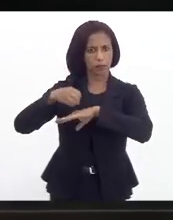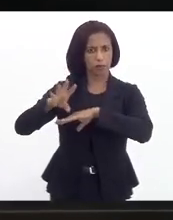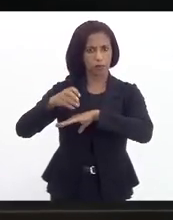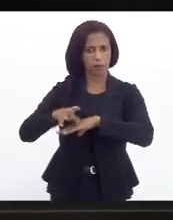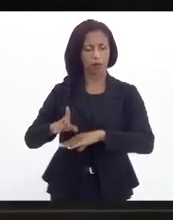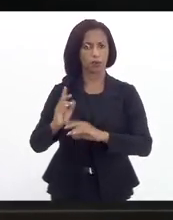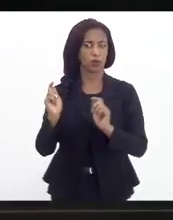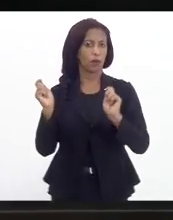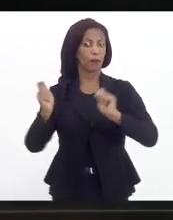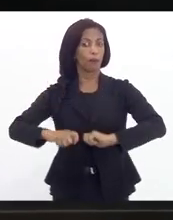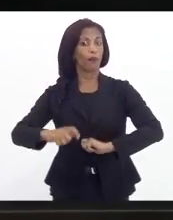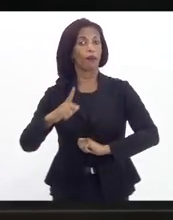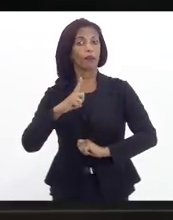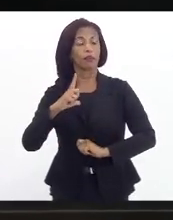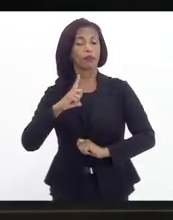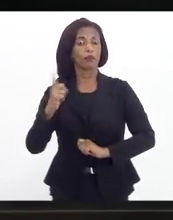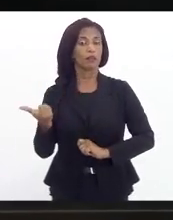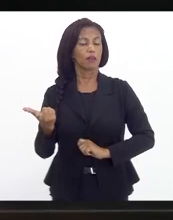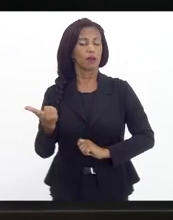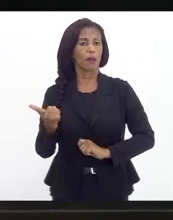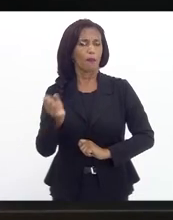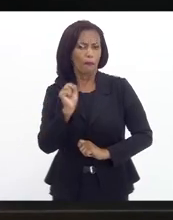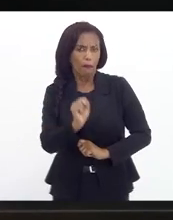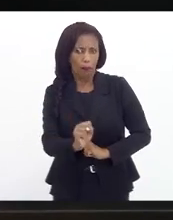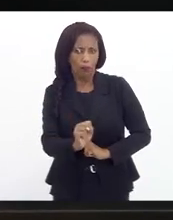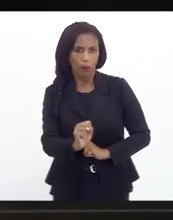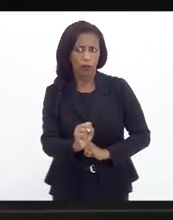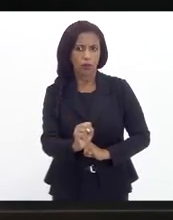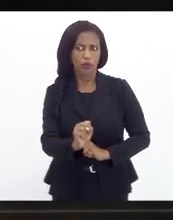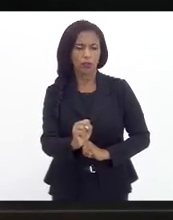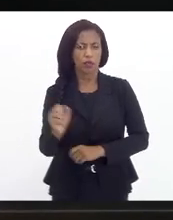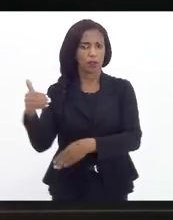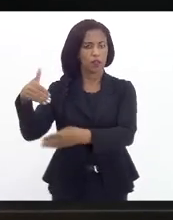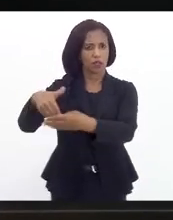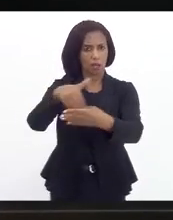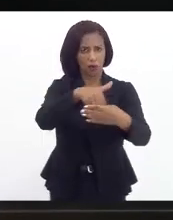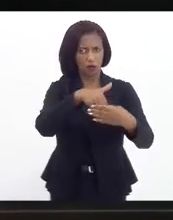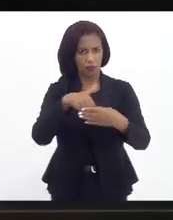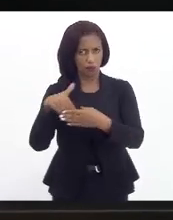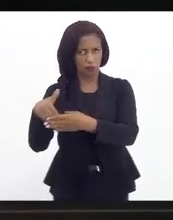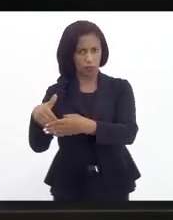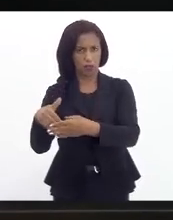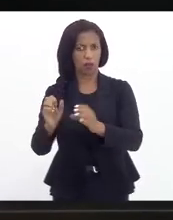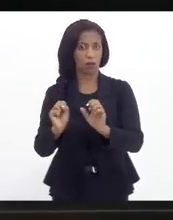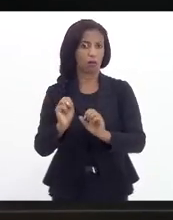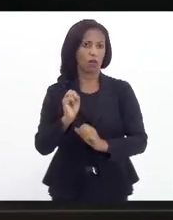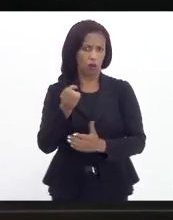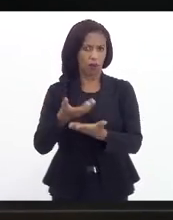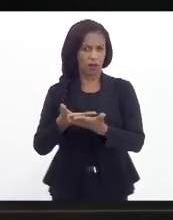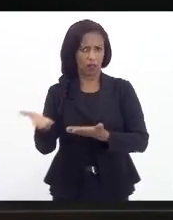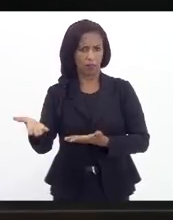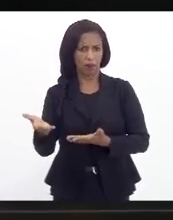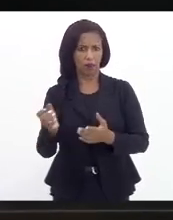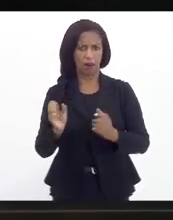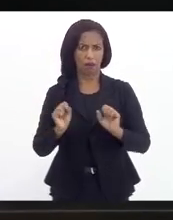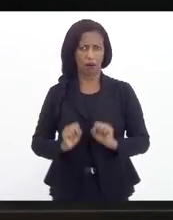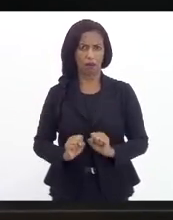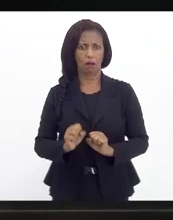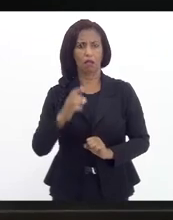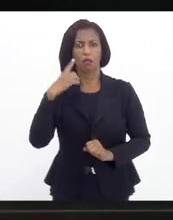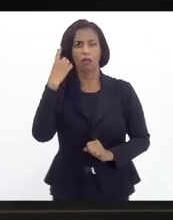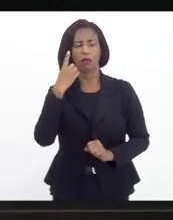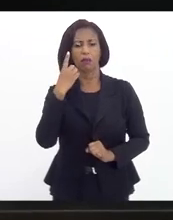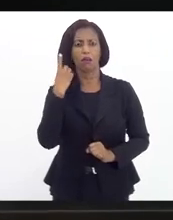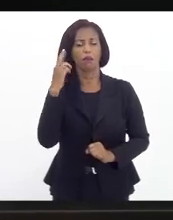se poderiam ser feitas e a votação simbólica. Eu quero encaminhar desse tema. Deputada